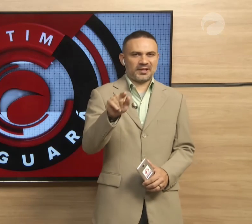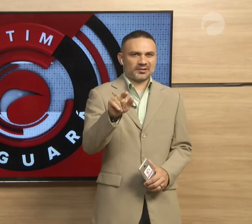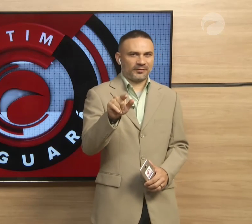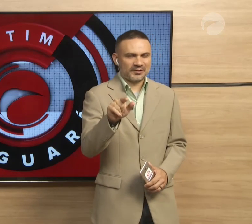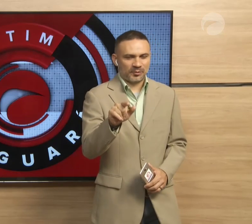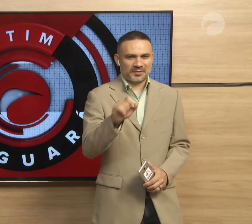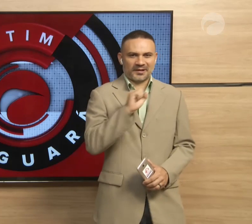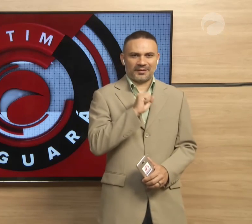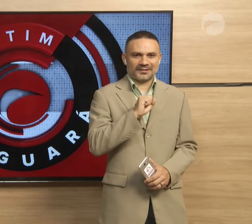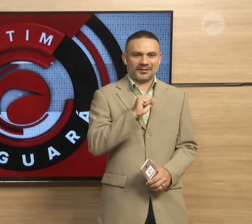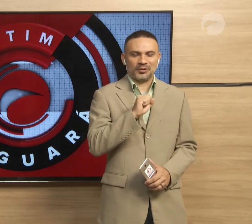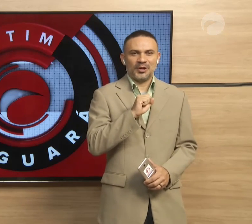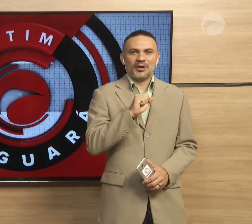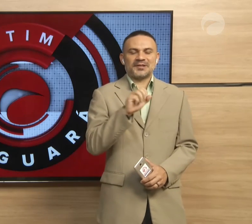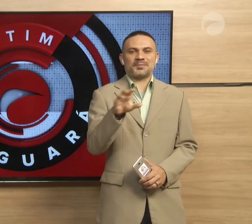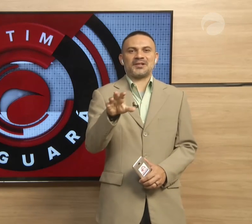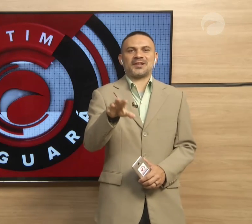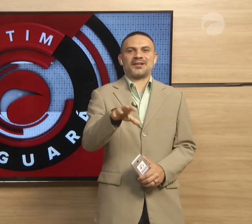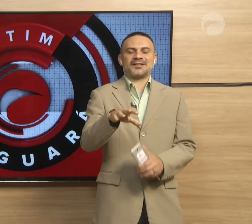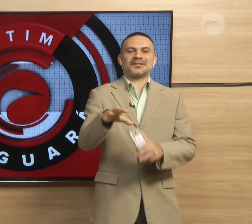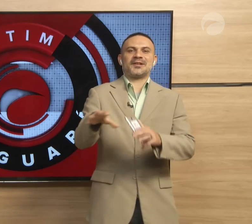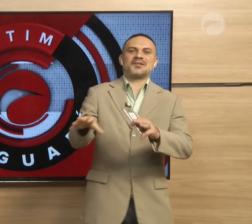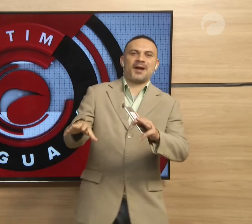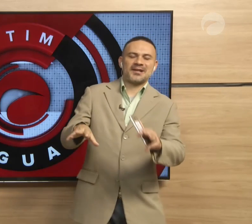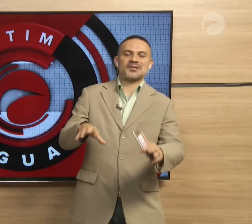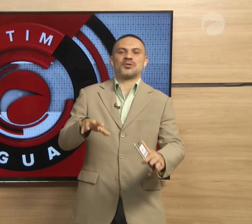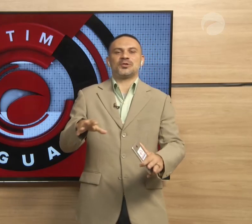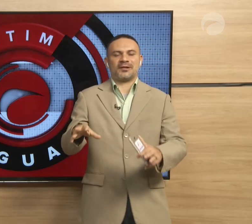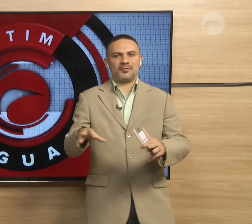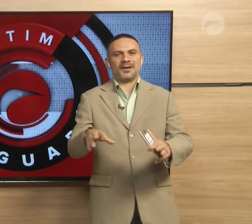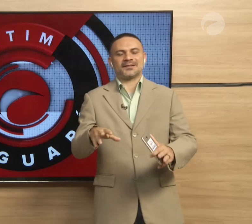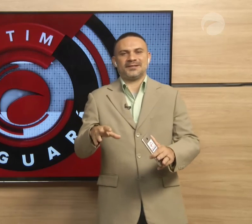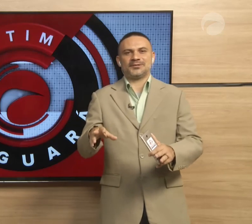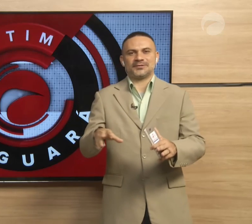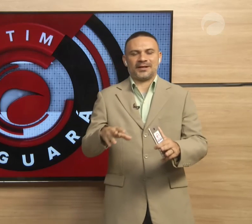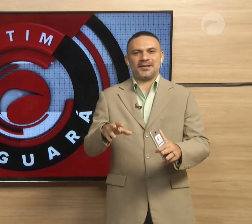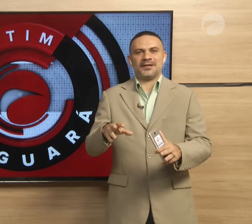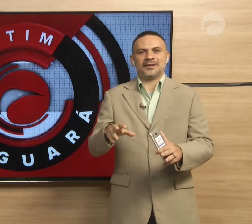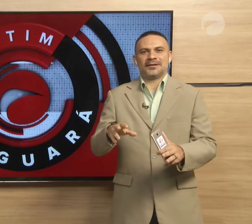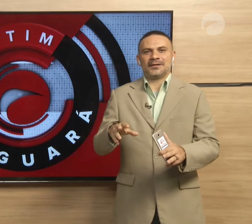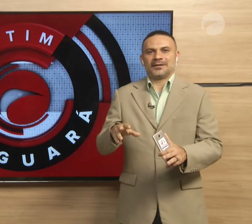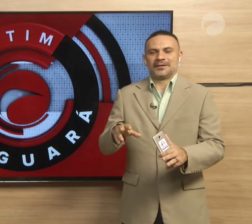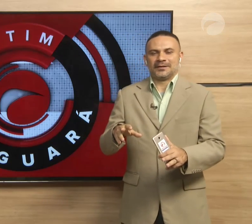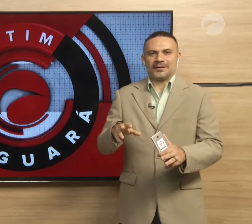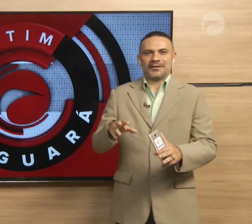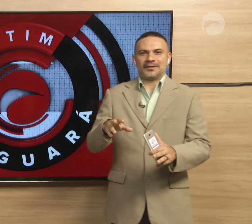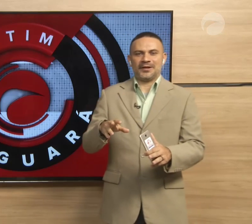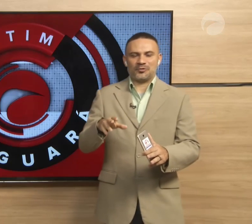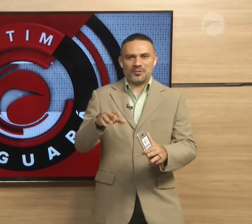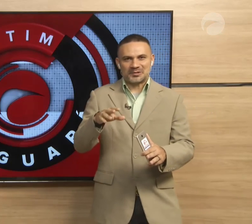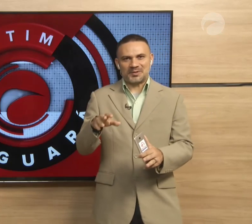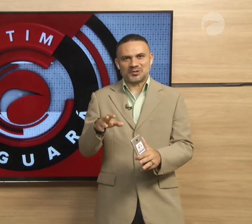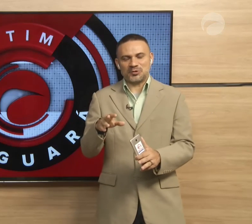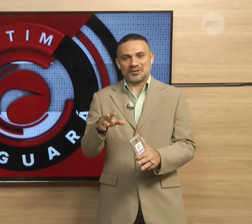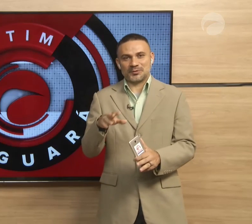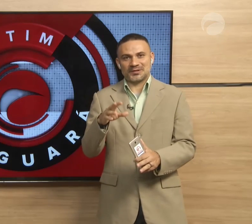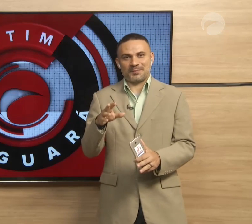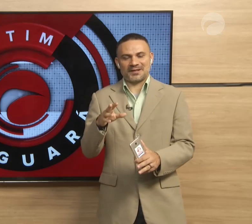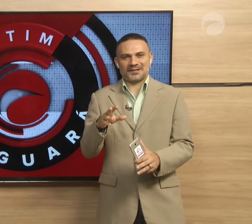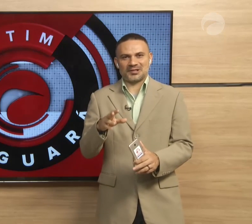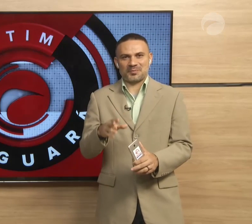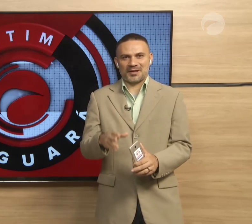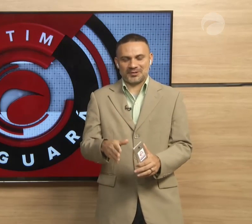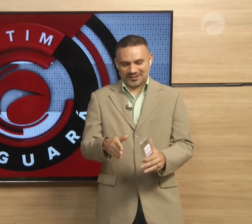despedir, mas queria só fazer uma observação. Vocês prestaram atenção nas imagens quando estavam passando aí? Algumas pessoas,